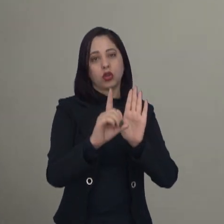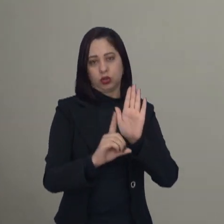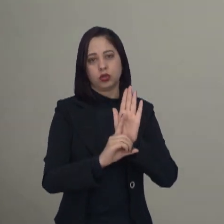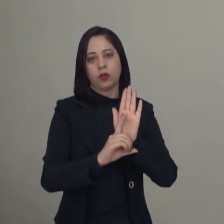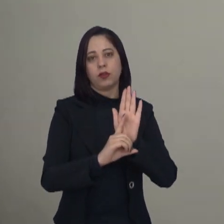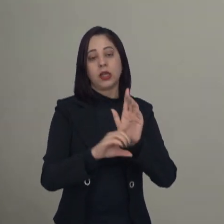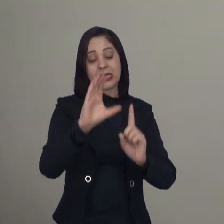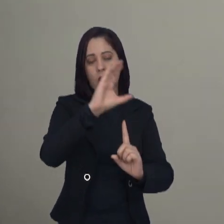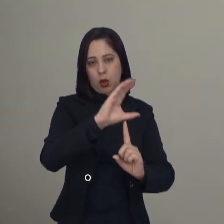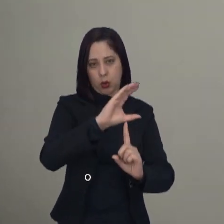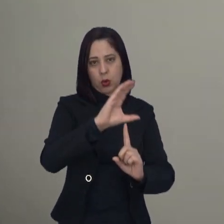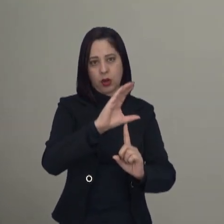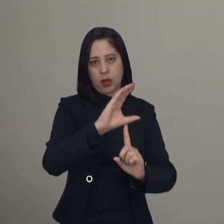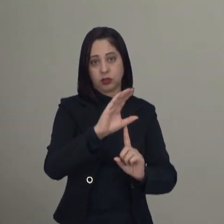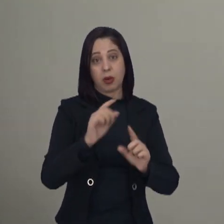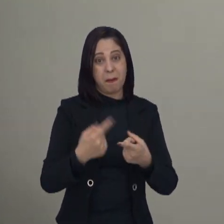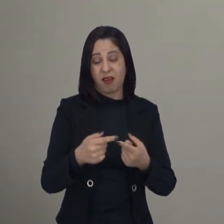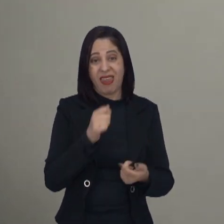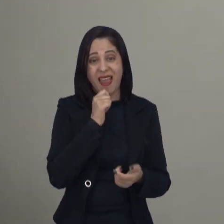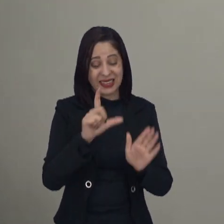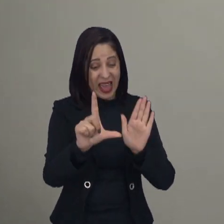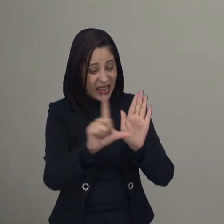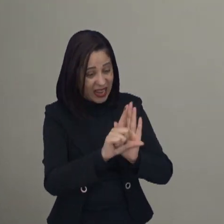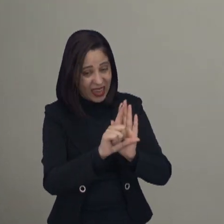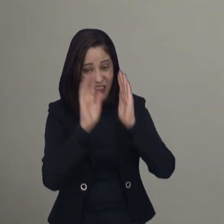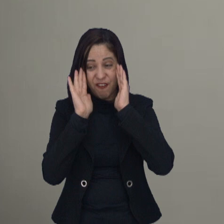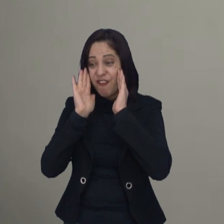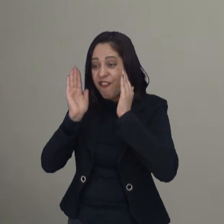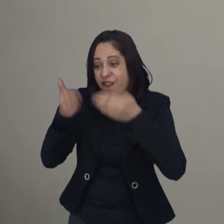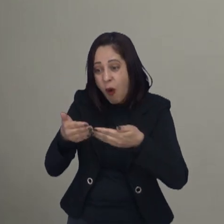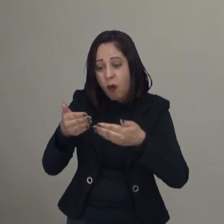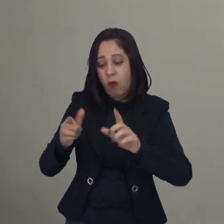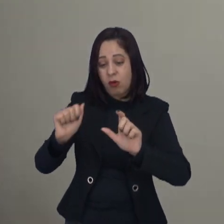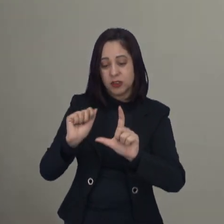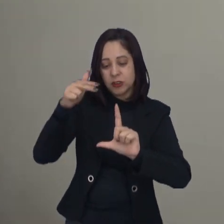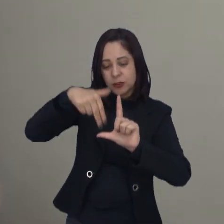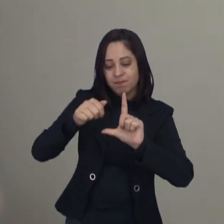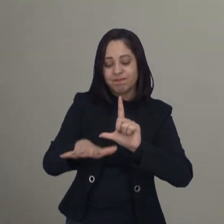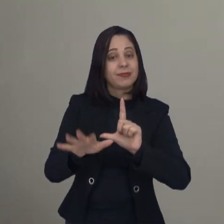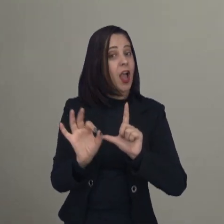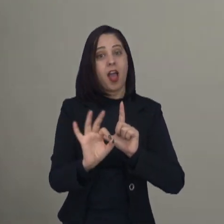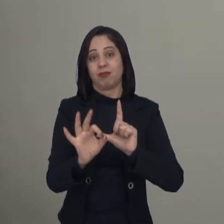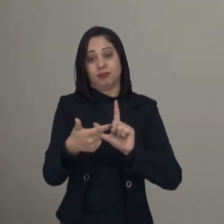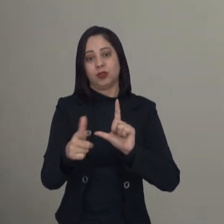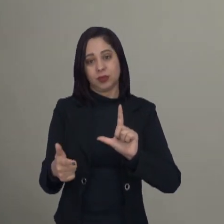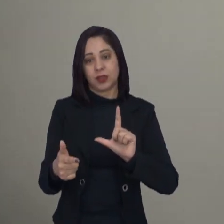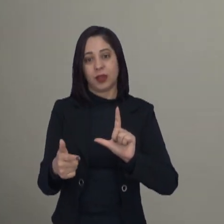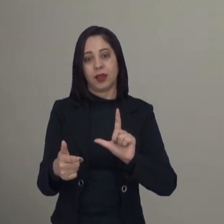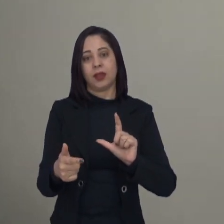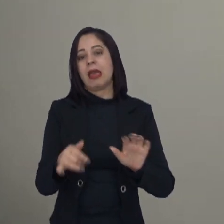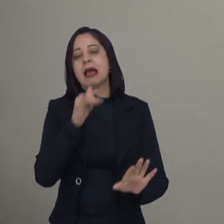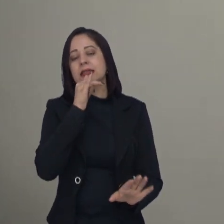não temos dispositivos legais que tratam especificamente desses assuntos. Então, nós temos que trabalhar por semelhança. Isso que a gente fala